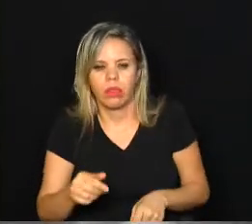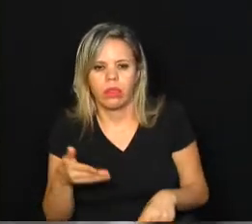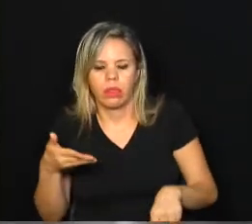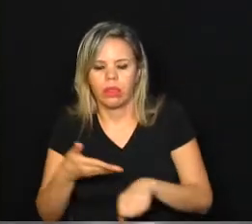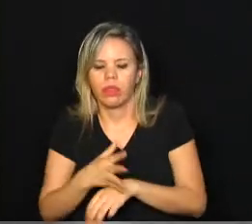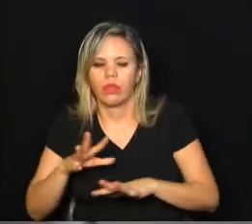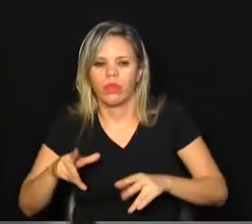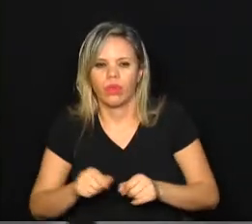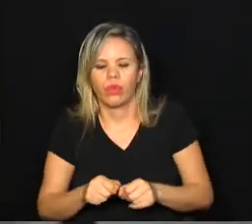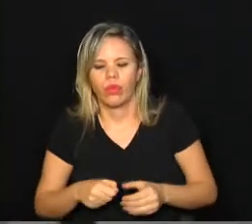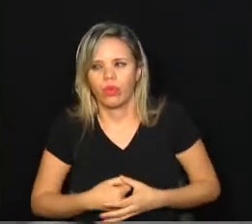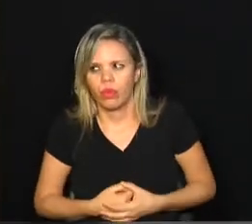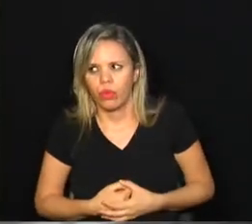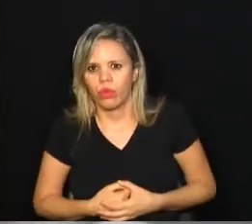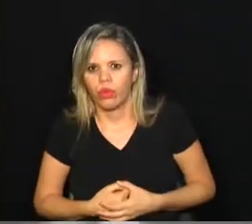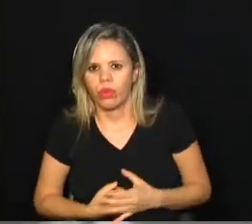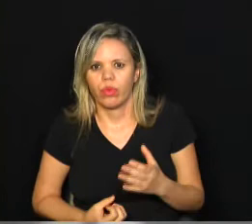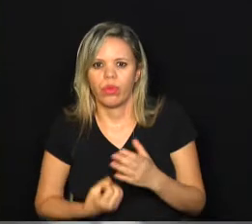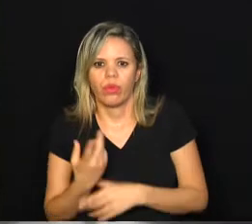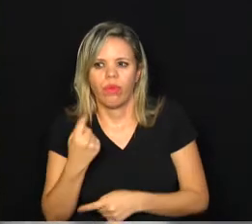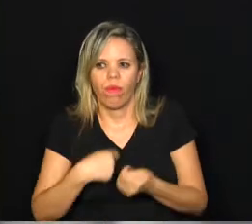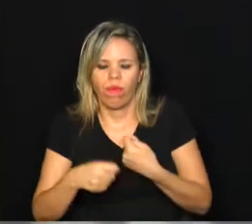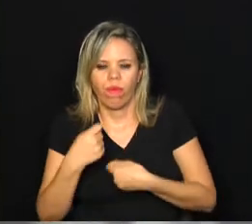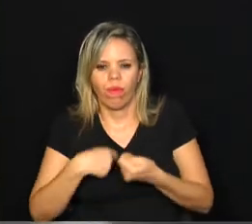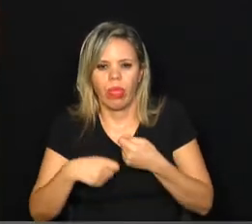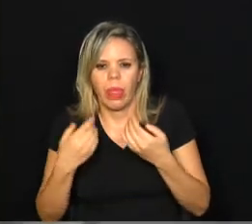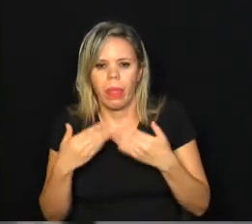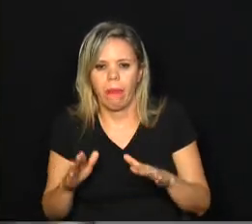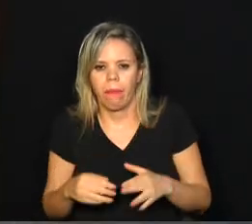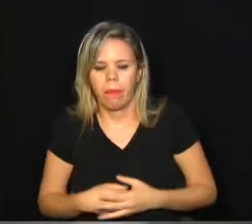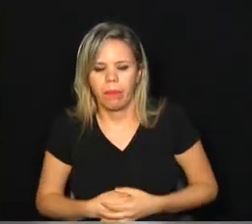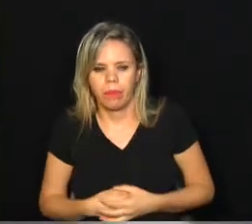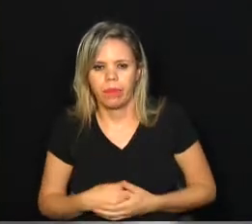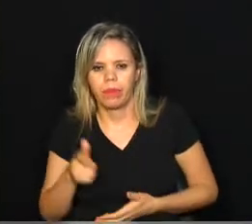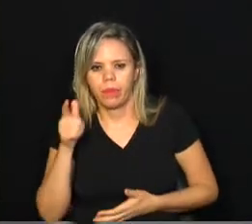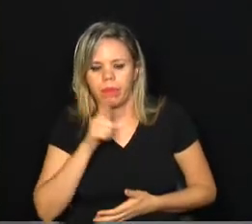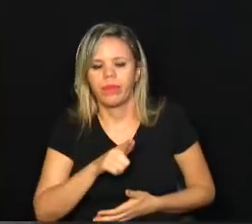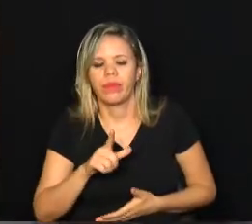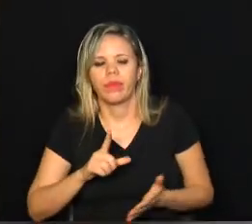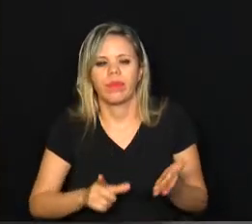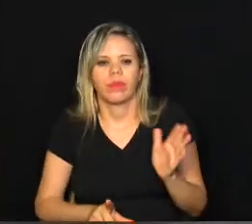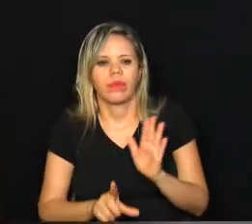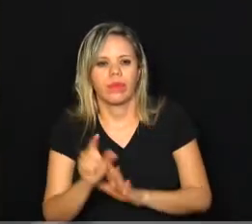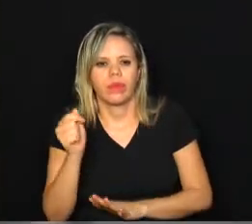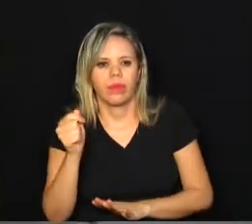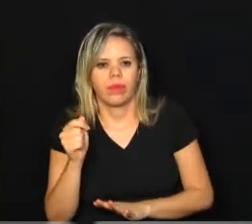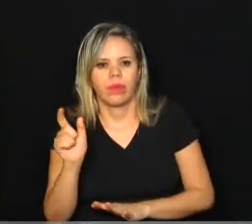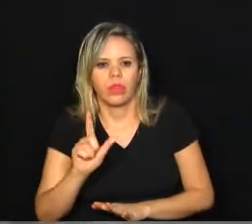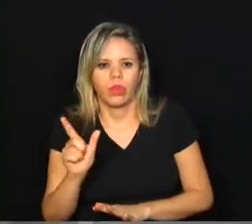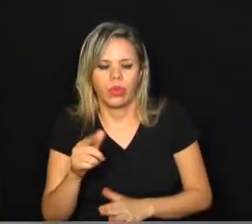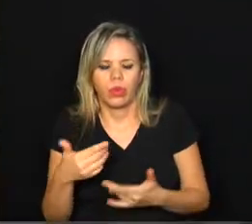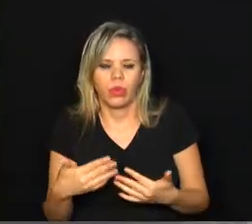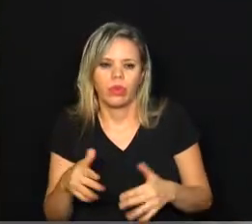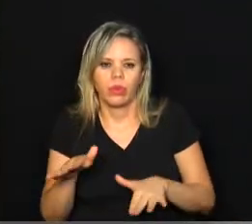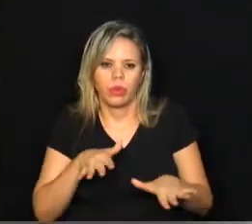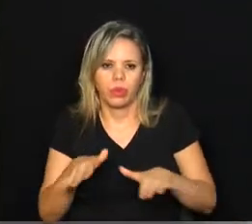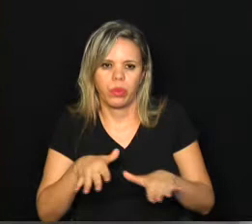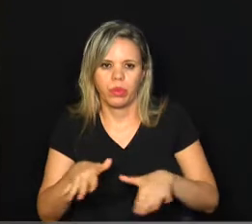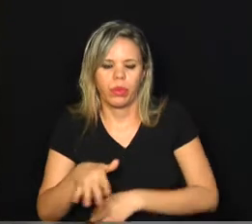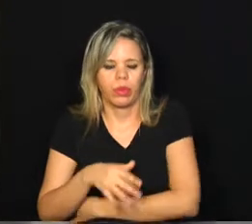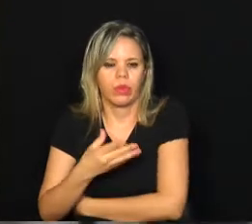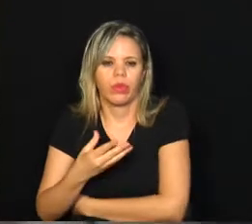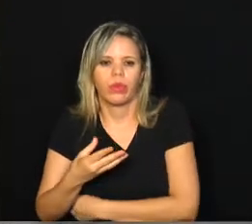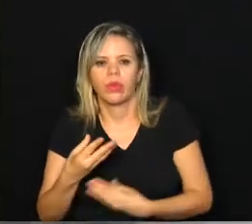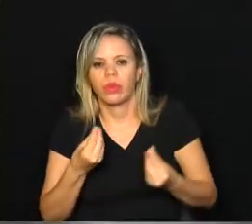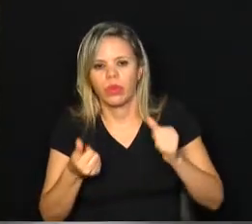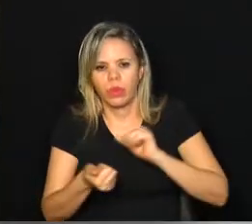tudo, um ambiente melhor para se criar negócio, para se abrir negócio, para se conseguir financiamento, com logística, com mobilidade urbana, com qualidade